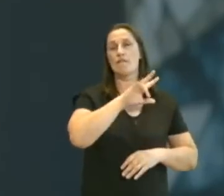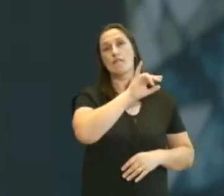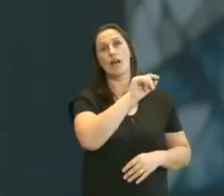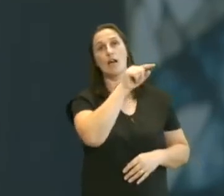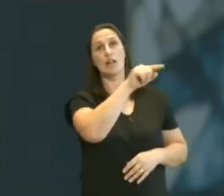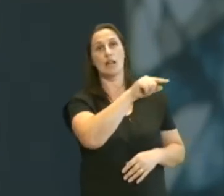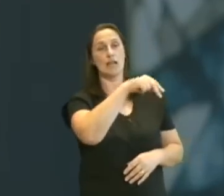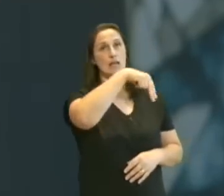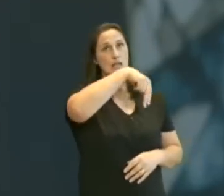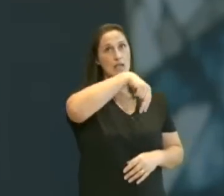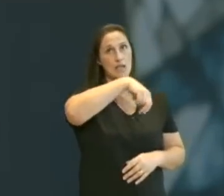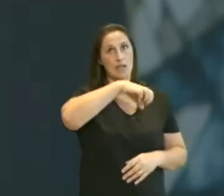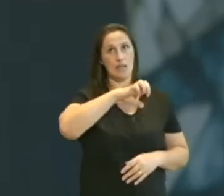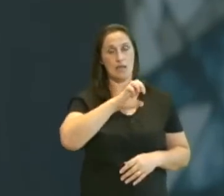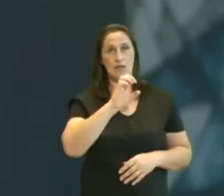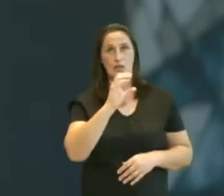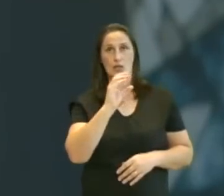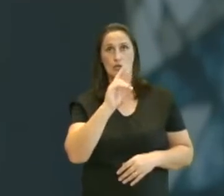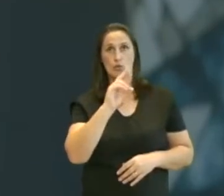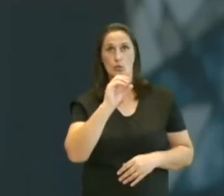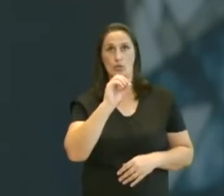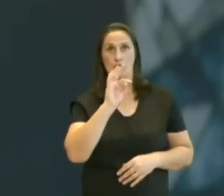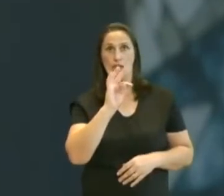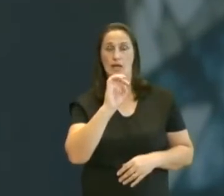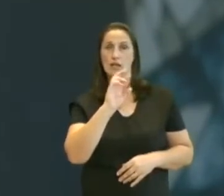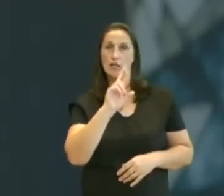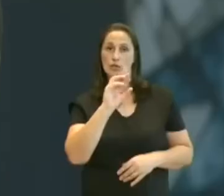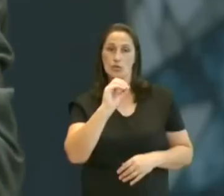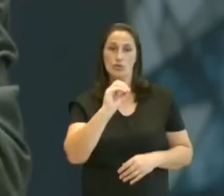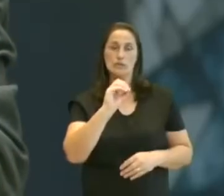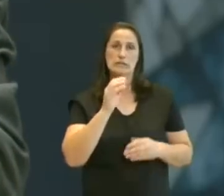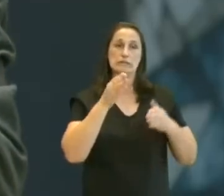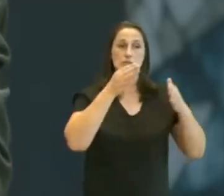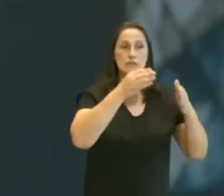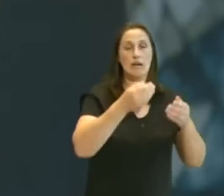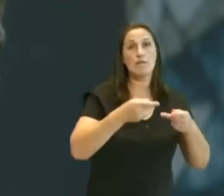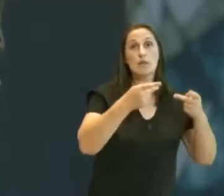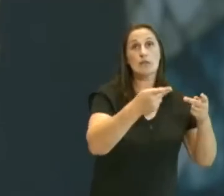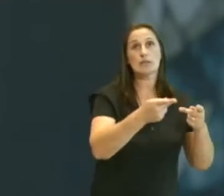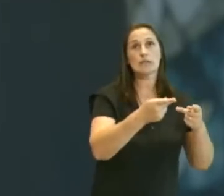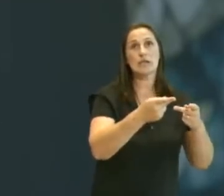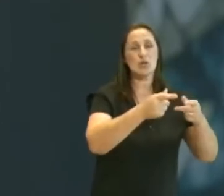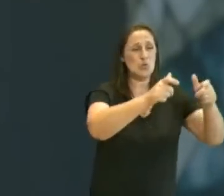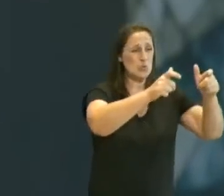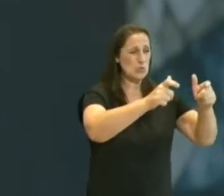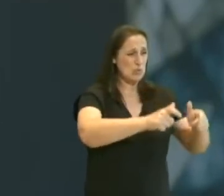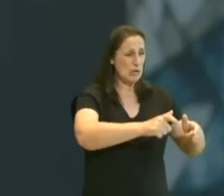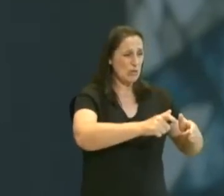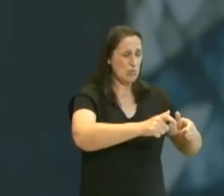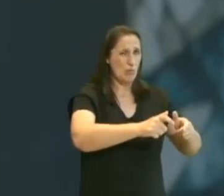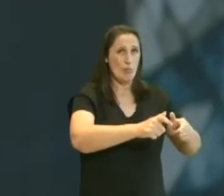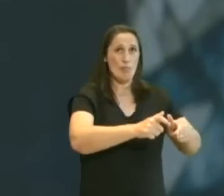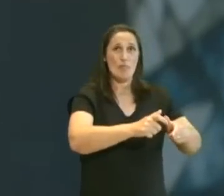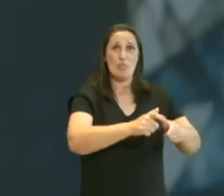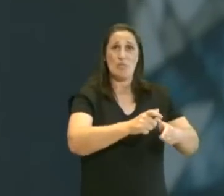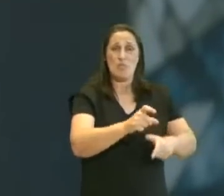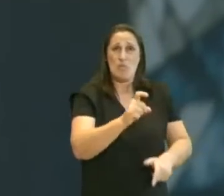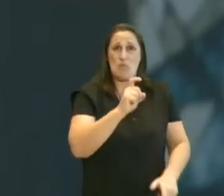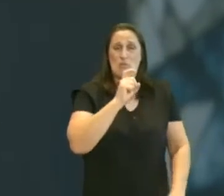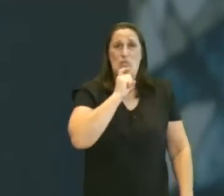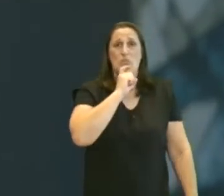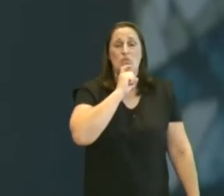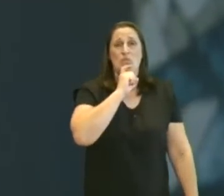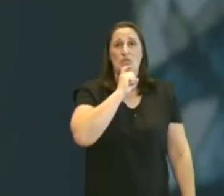pedra, o corpo estendido ainda ali, e aquele lugar tétrico, e nós fomos até